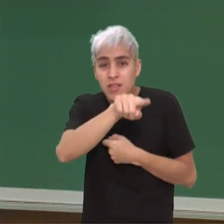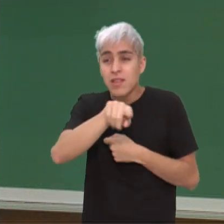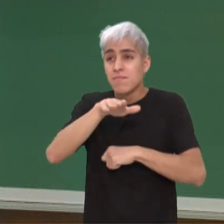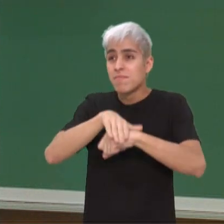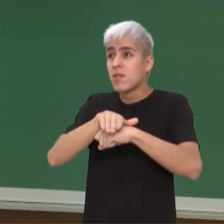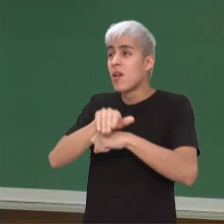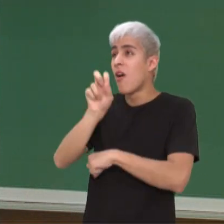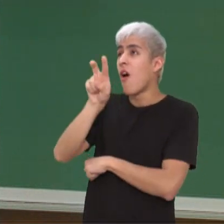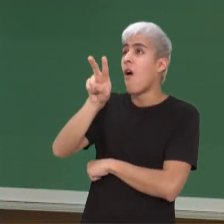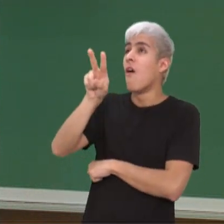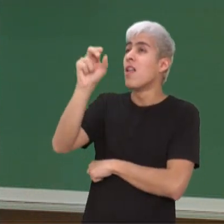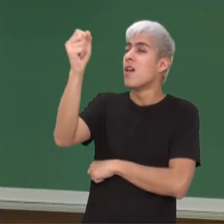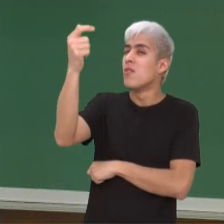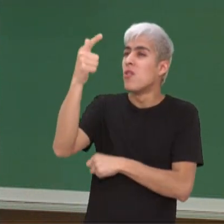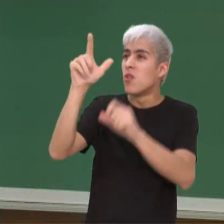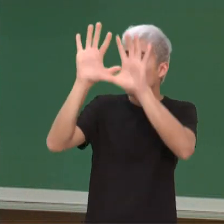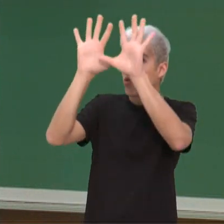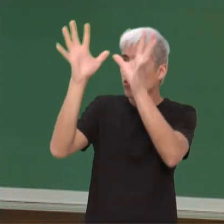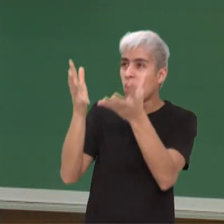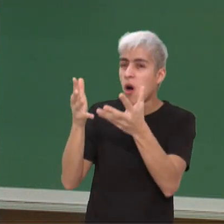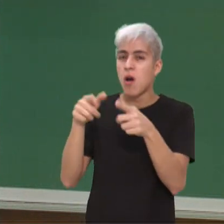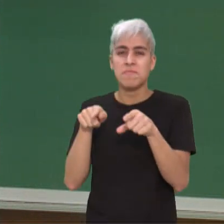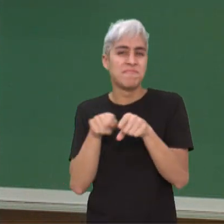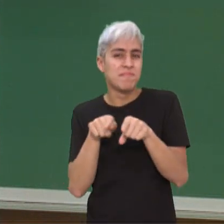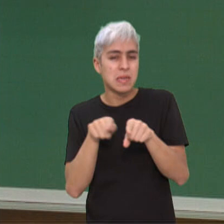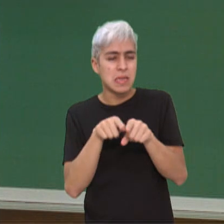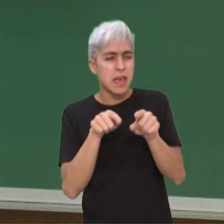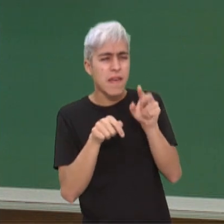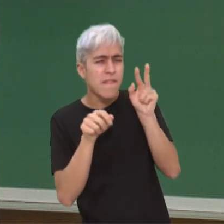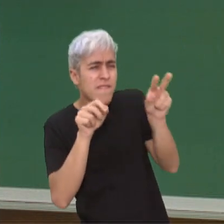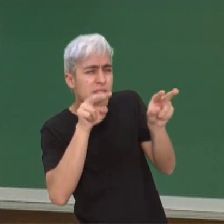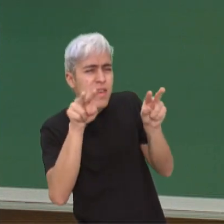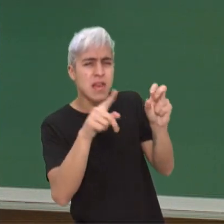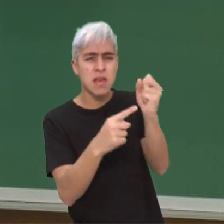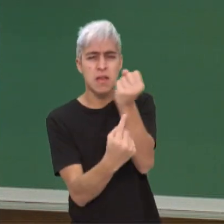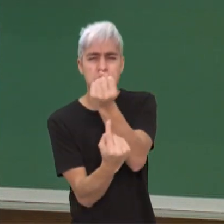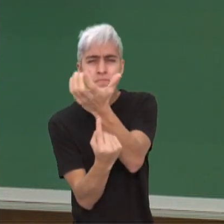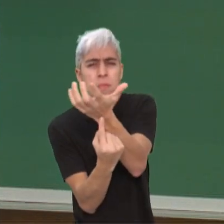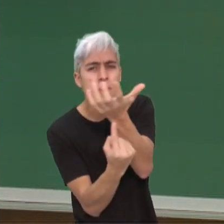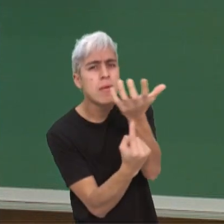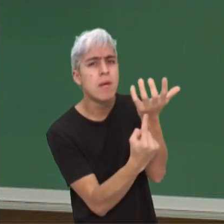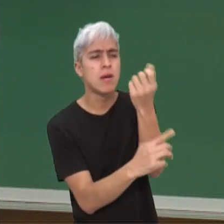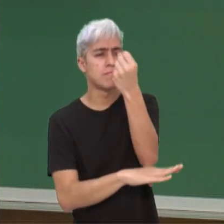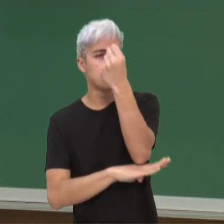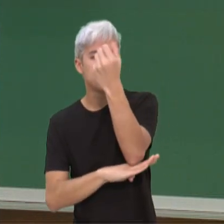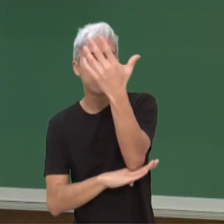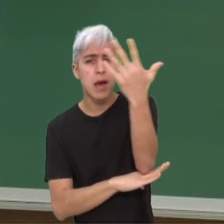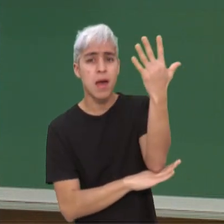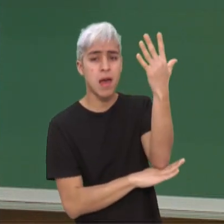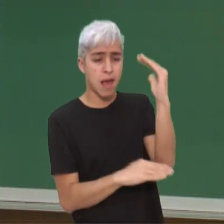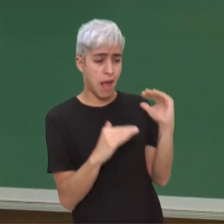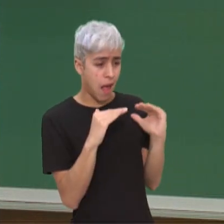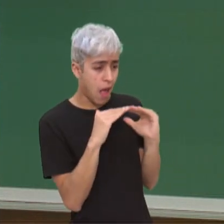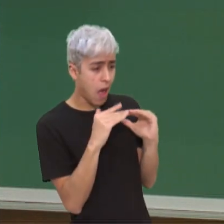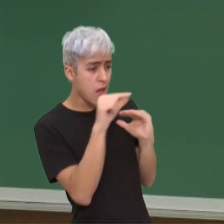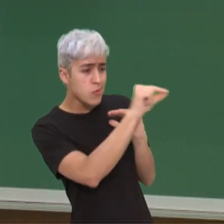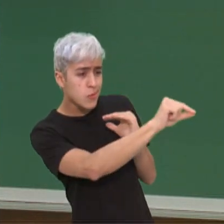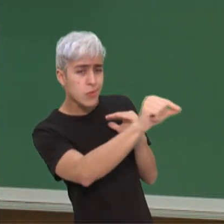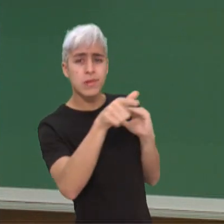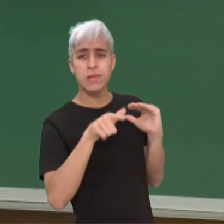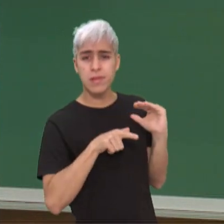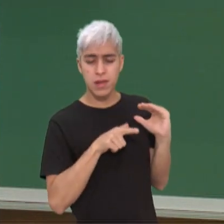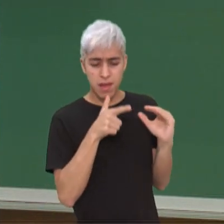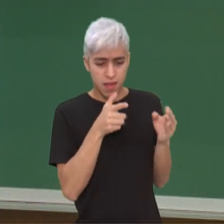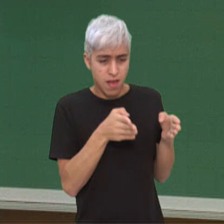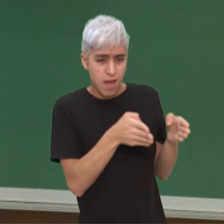né? Olhar para as matas, um bosque, uma floresta aí em volta da sua casa, os rios,